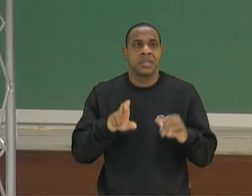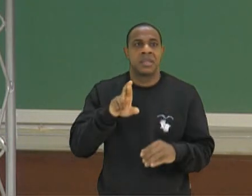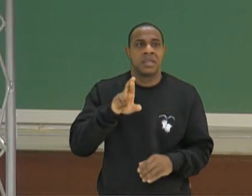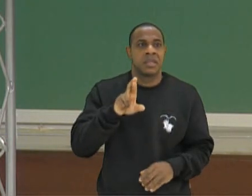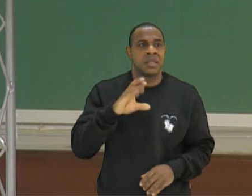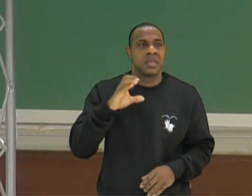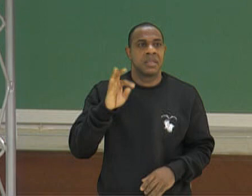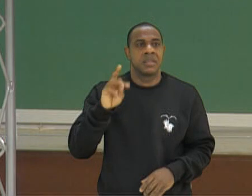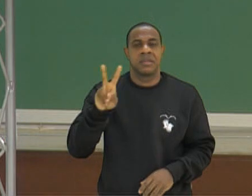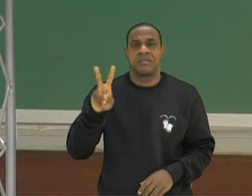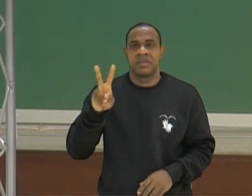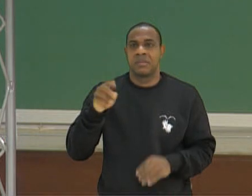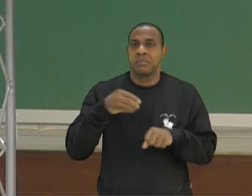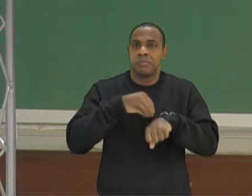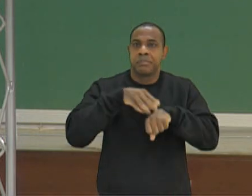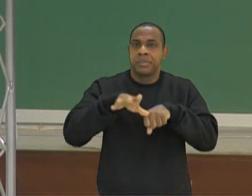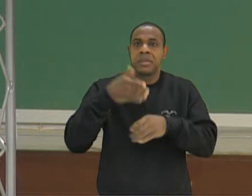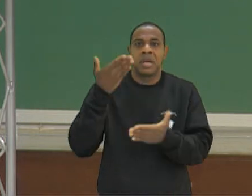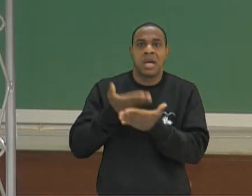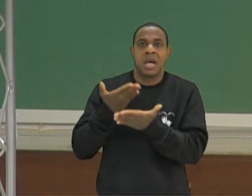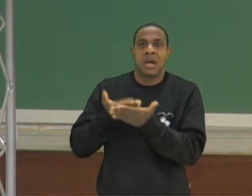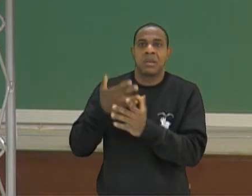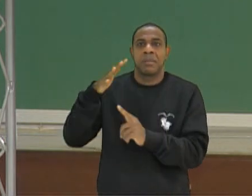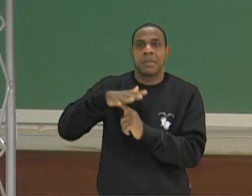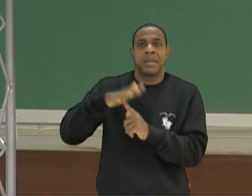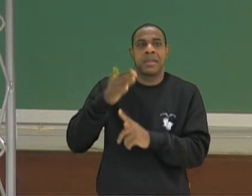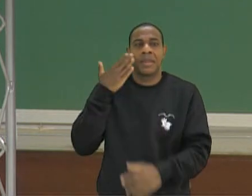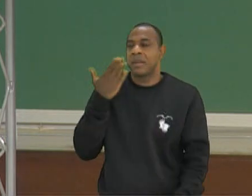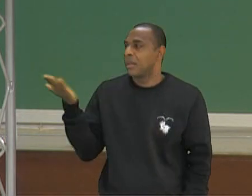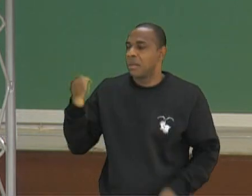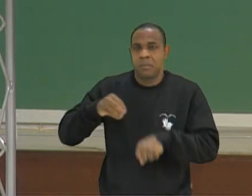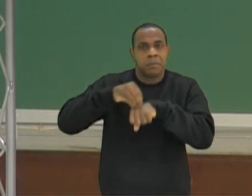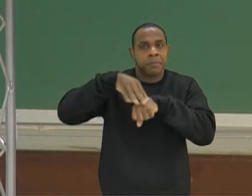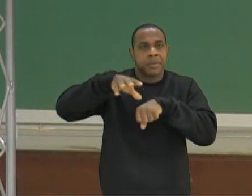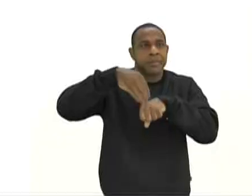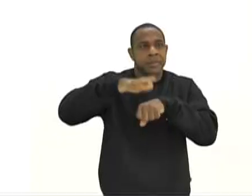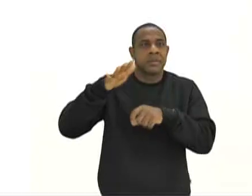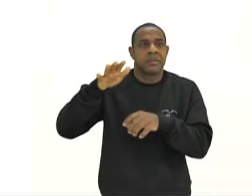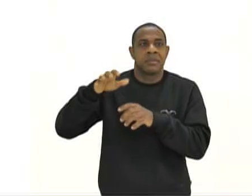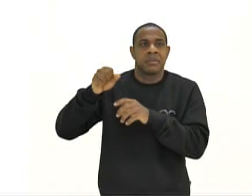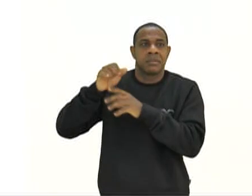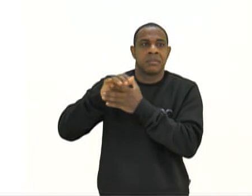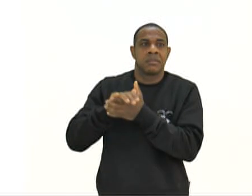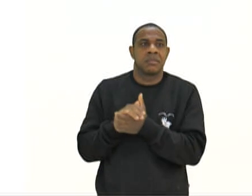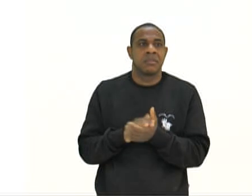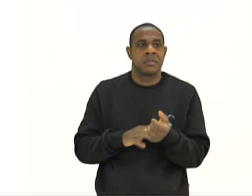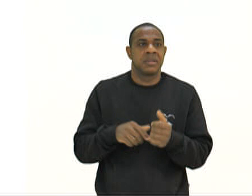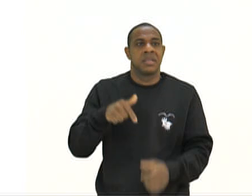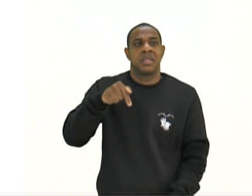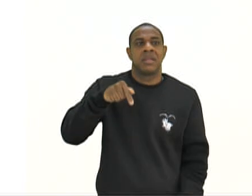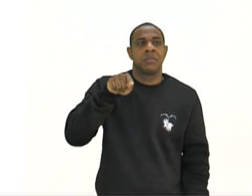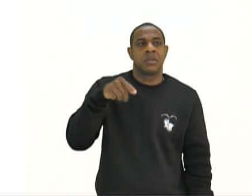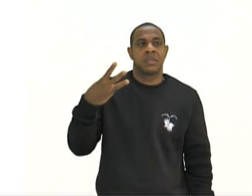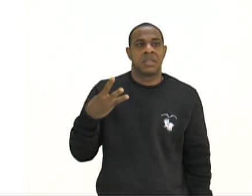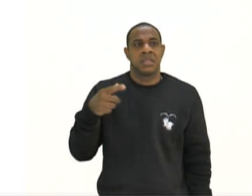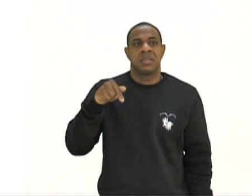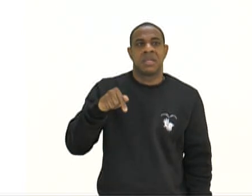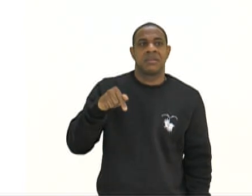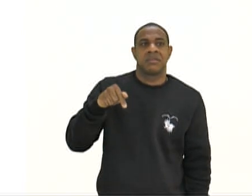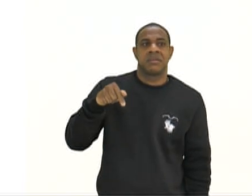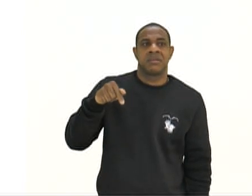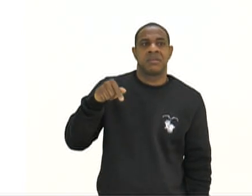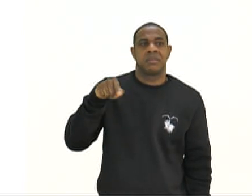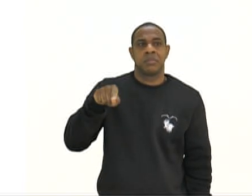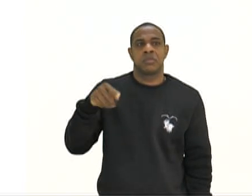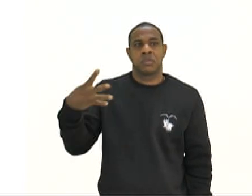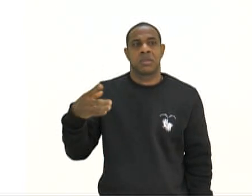transmite as aulas Paraná, só que olha o detalhe, canal, pelo menos na minha residência, acessa ali o 7.3, 7.4,